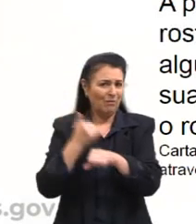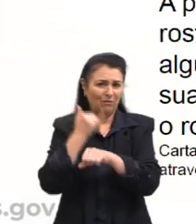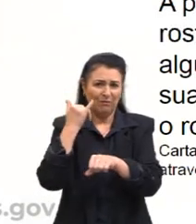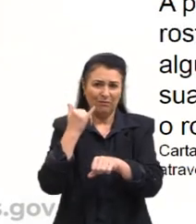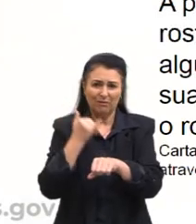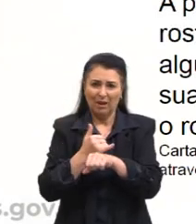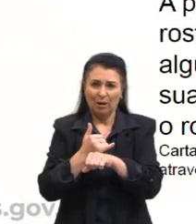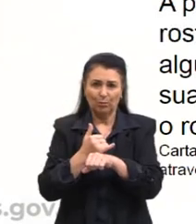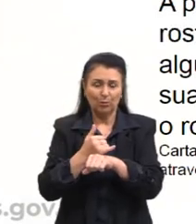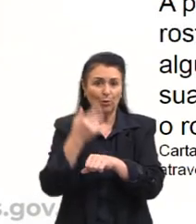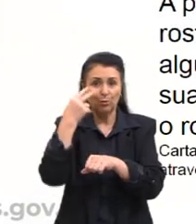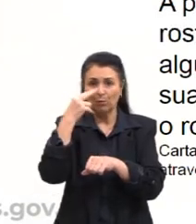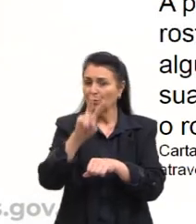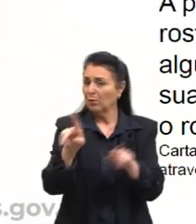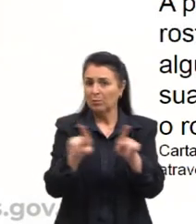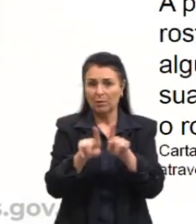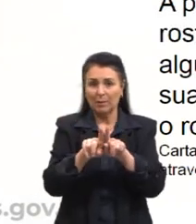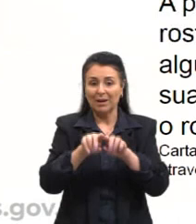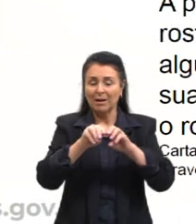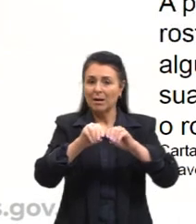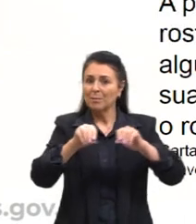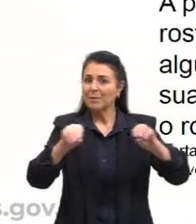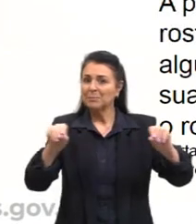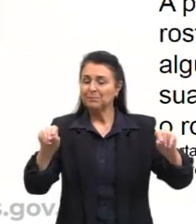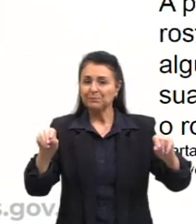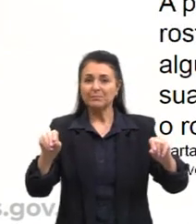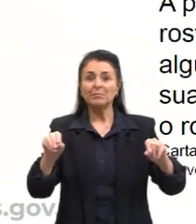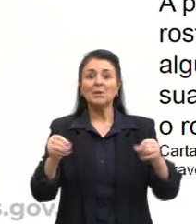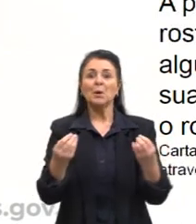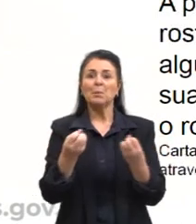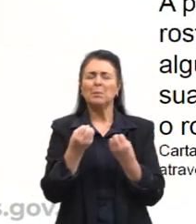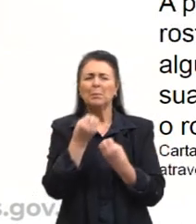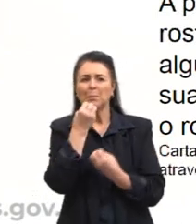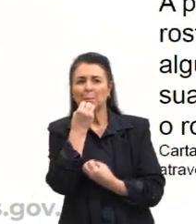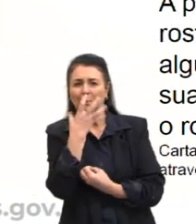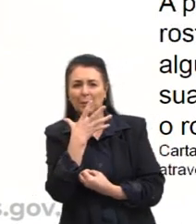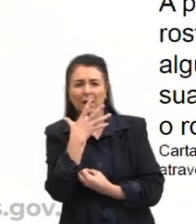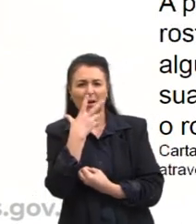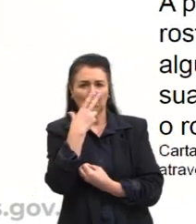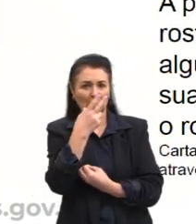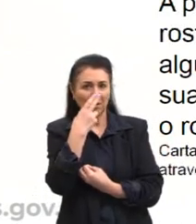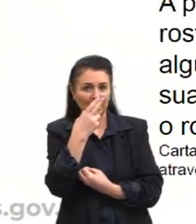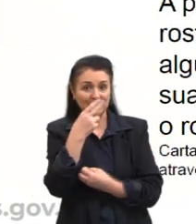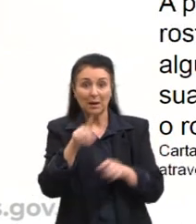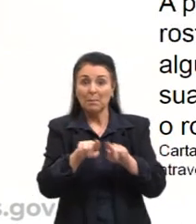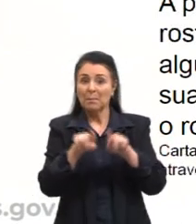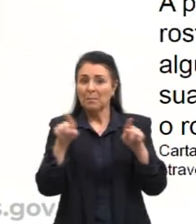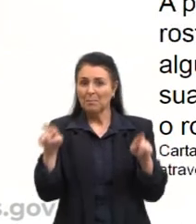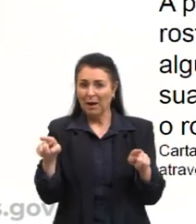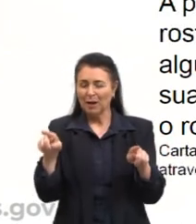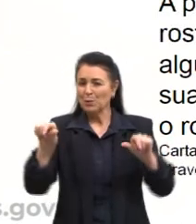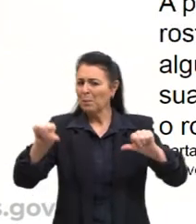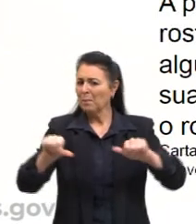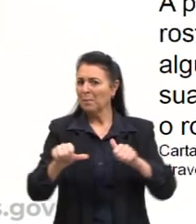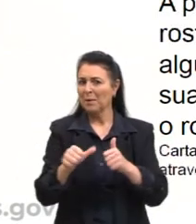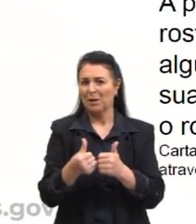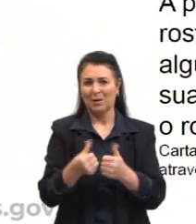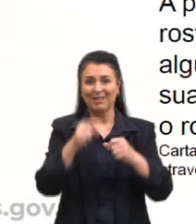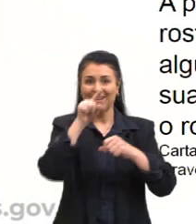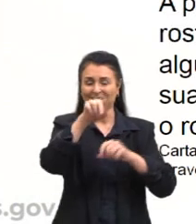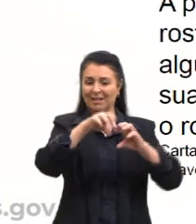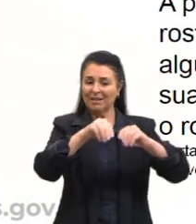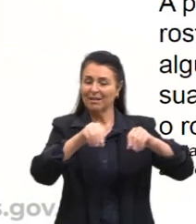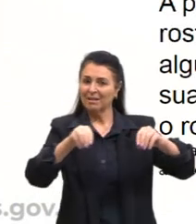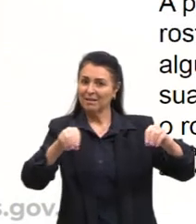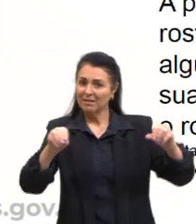Nem lhe ouvimos, porém a terra em si é de muito bons ares. Porém, o melhor fruto que dela se pode tirar, me